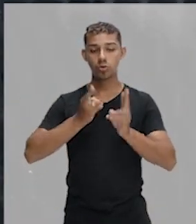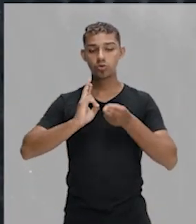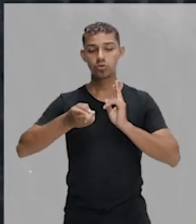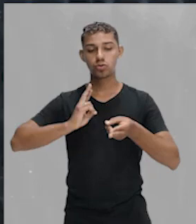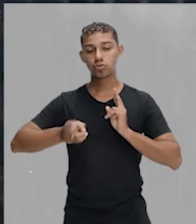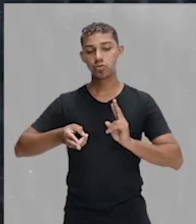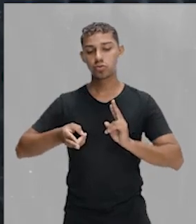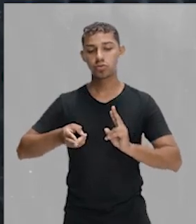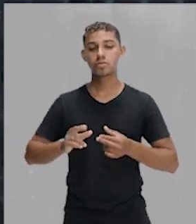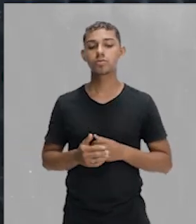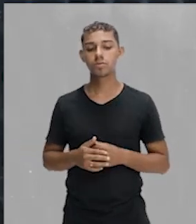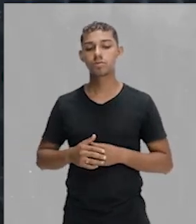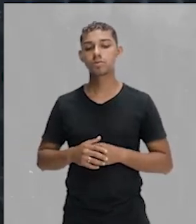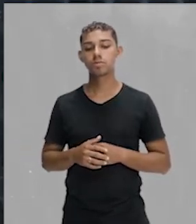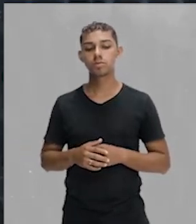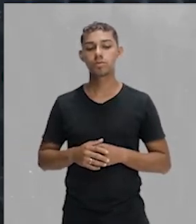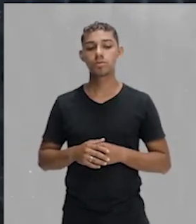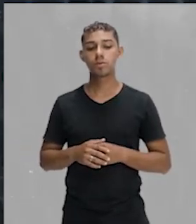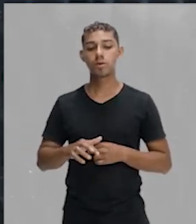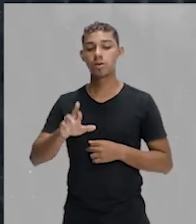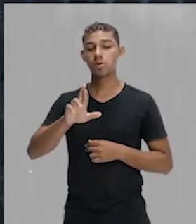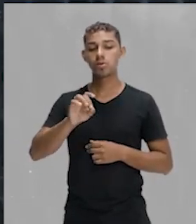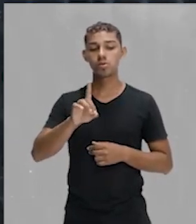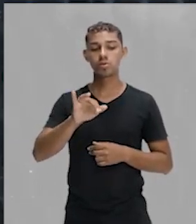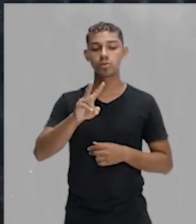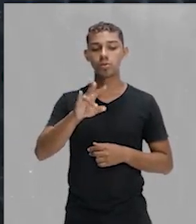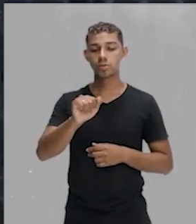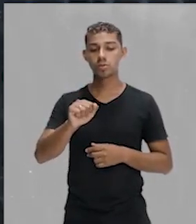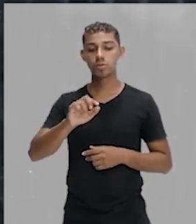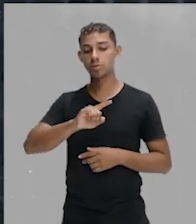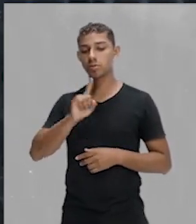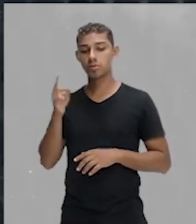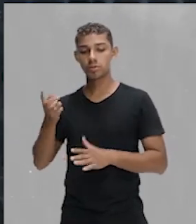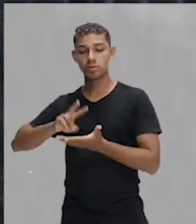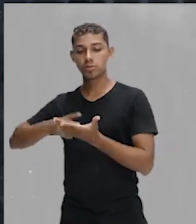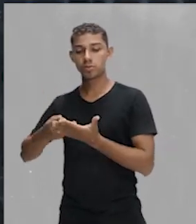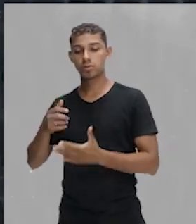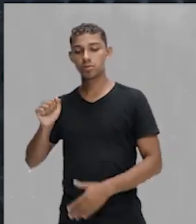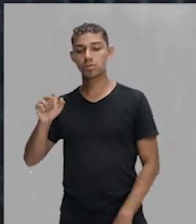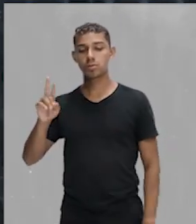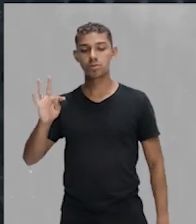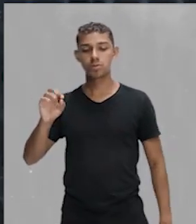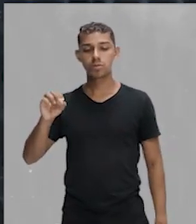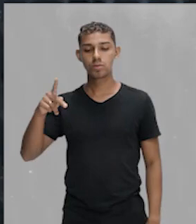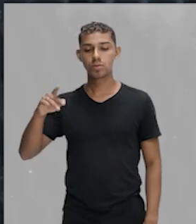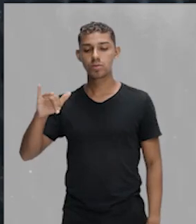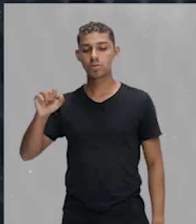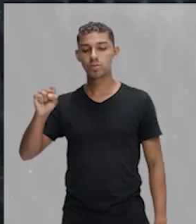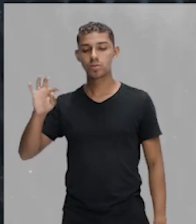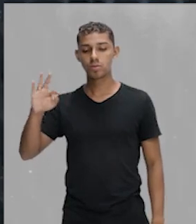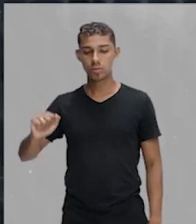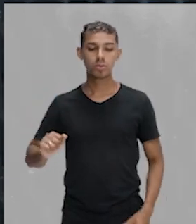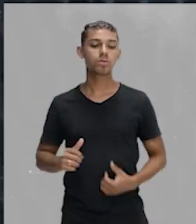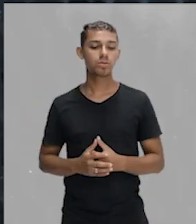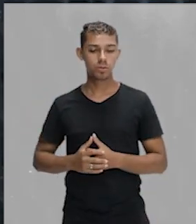Rotatória. Nós temos a rotatória ali da Coab, famosa, que vai para o Rio Anil, né? Rotatória,